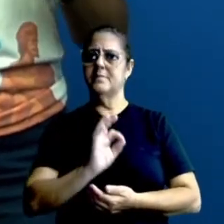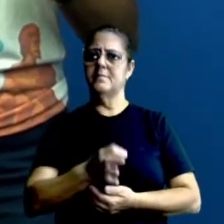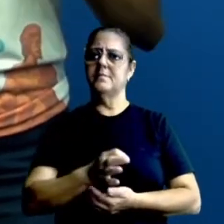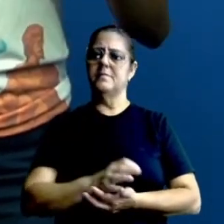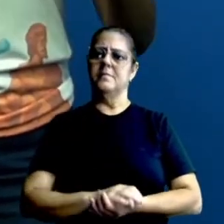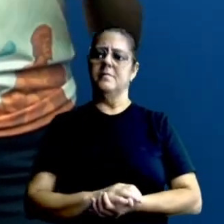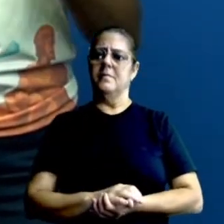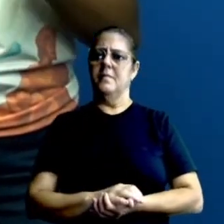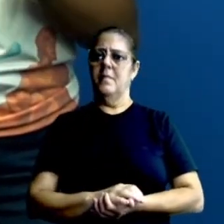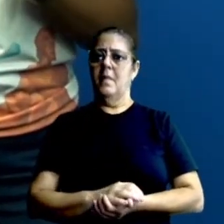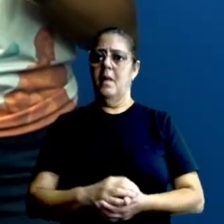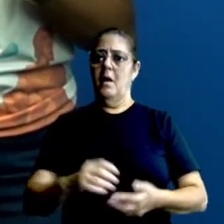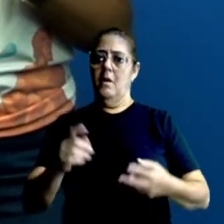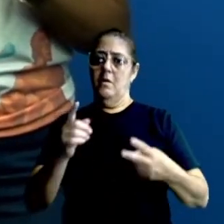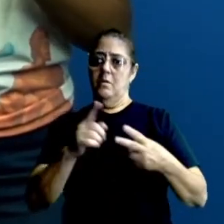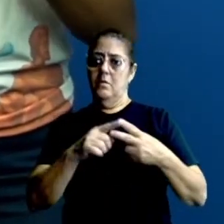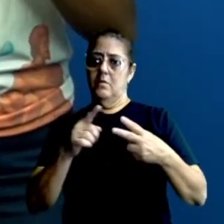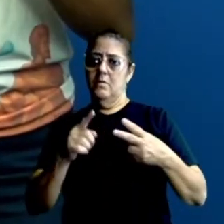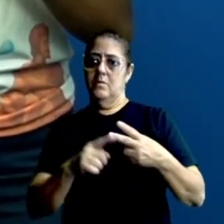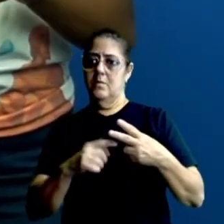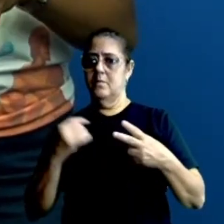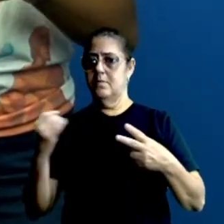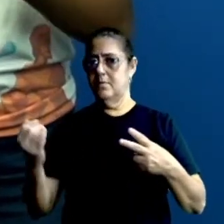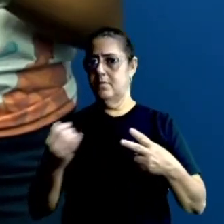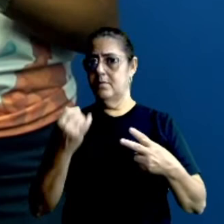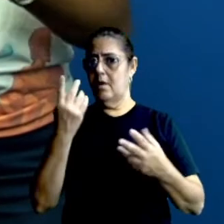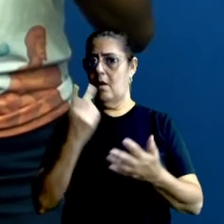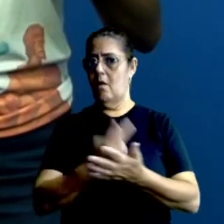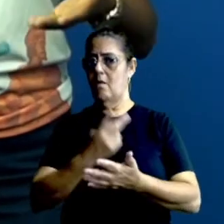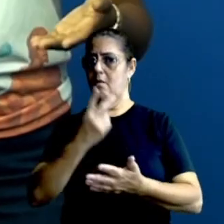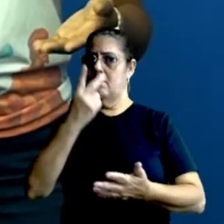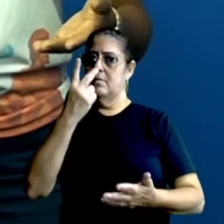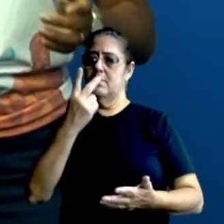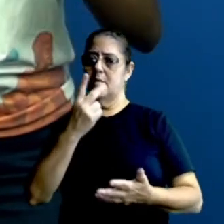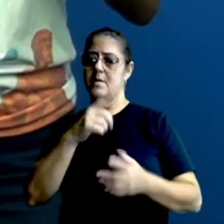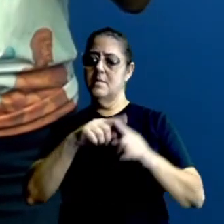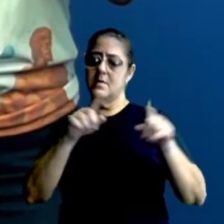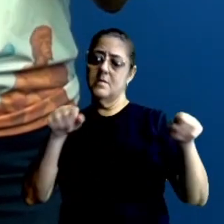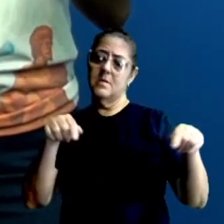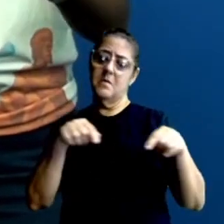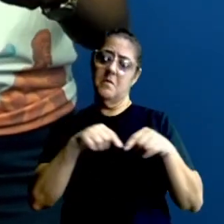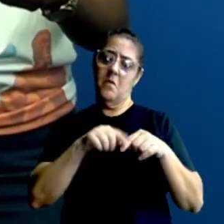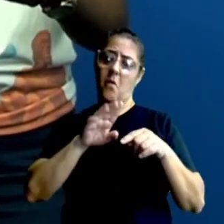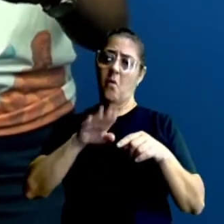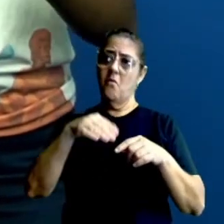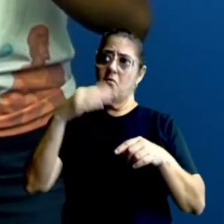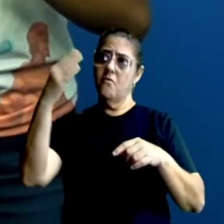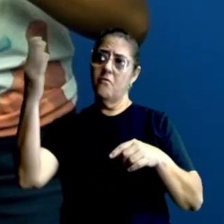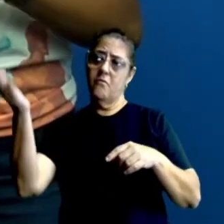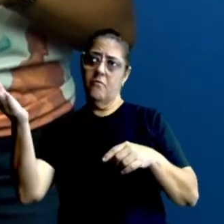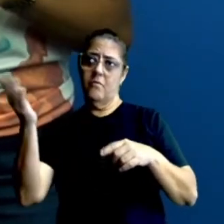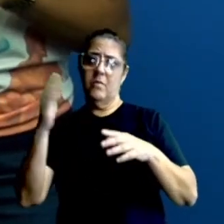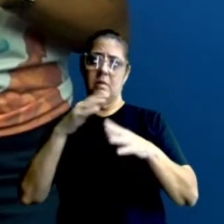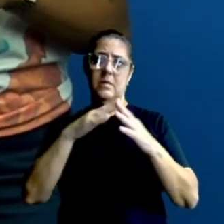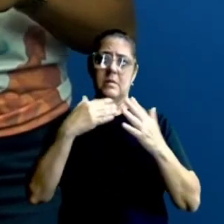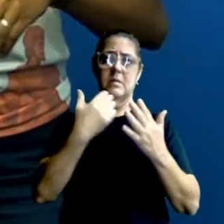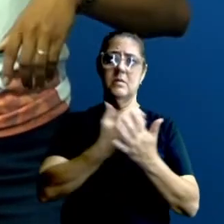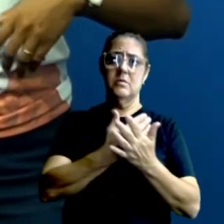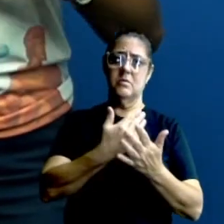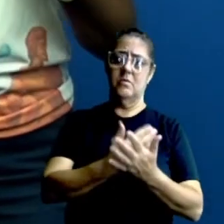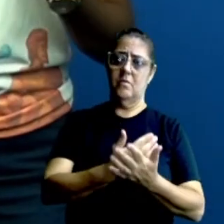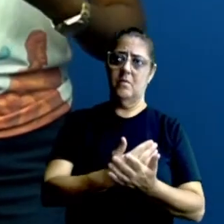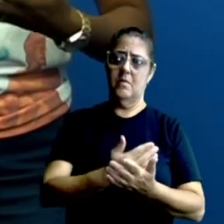bom duas casas essenciais e que acontecem sempre ou na sala de aula até fora dela e se a gente